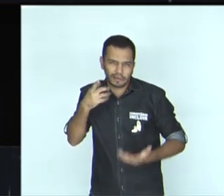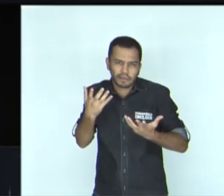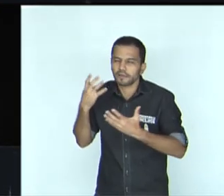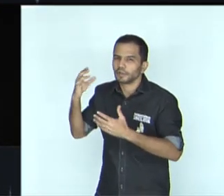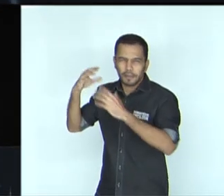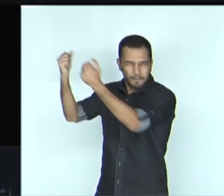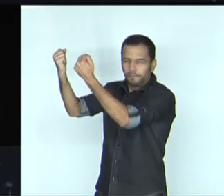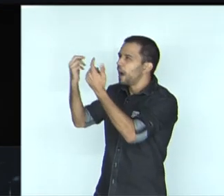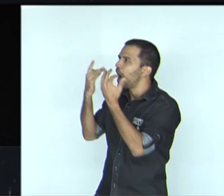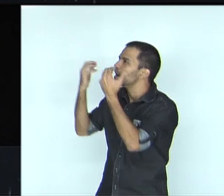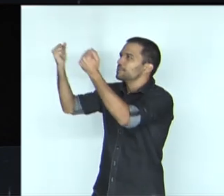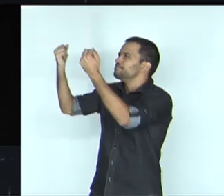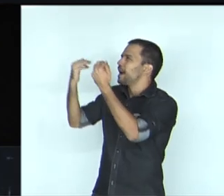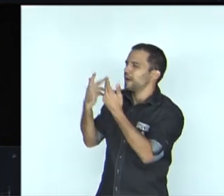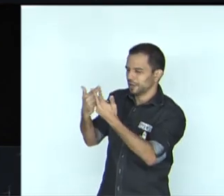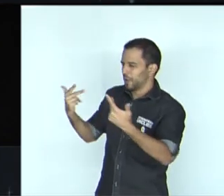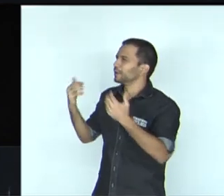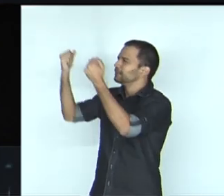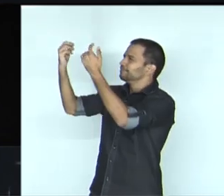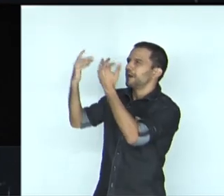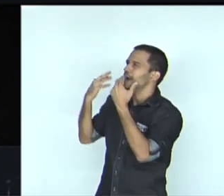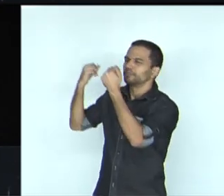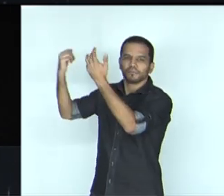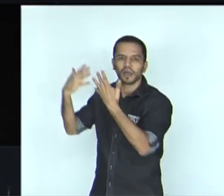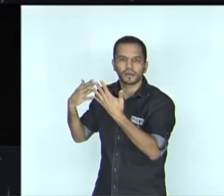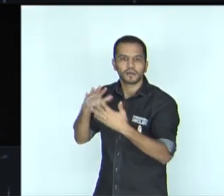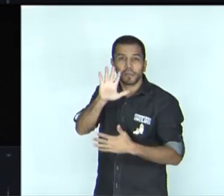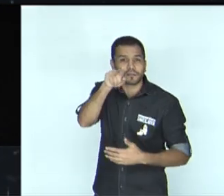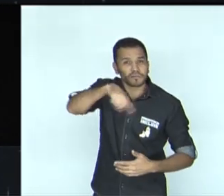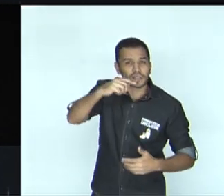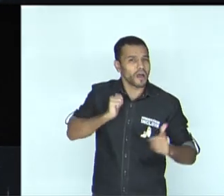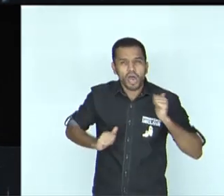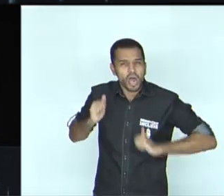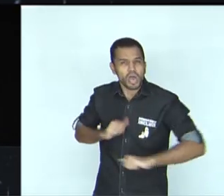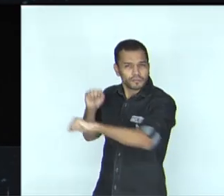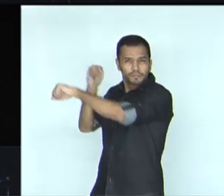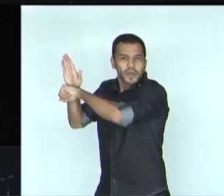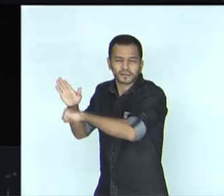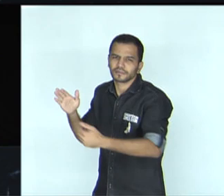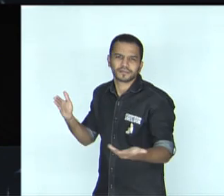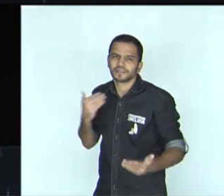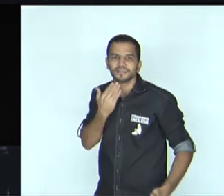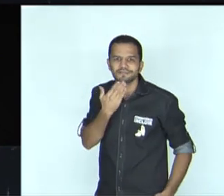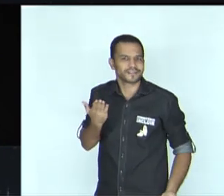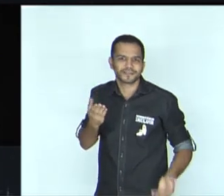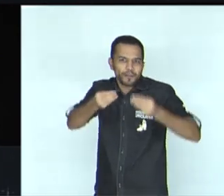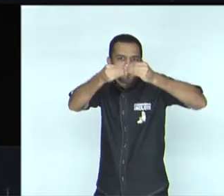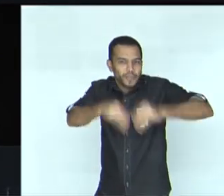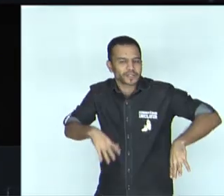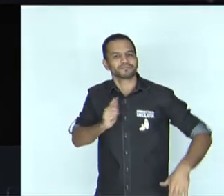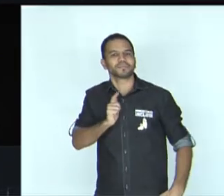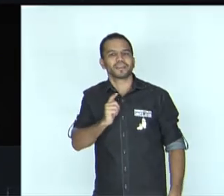Deus fala para ele, ei, ansioso não vai entrar na promessa, ansioso não vai provar do milagre, porque você